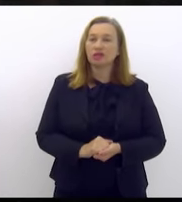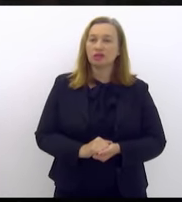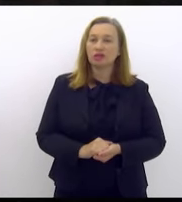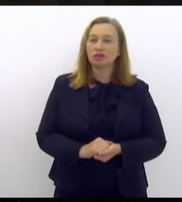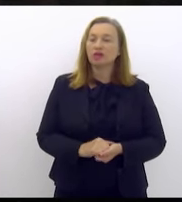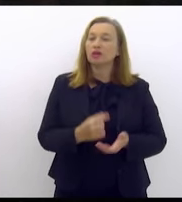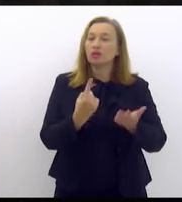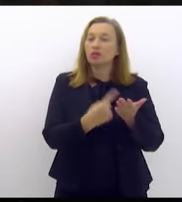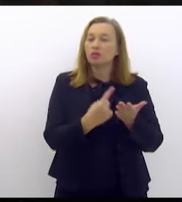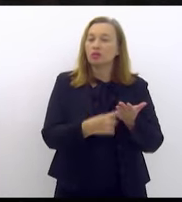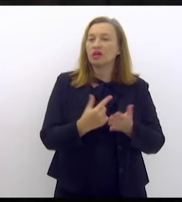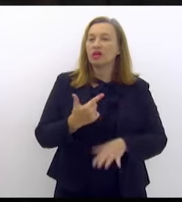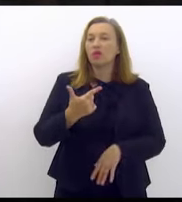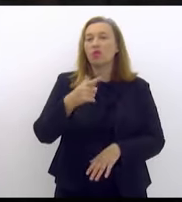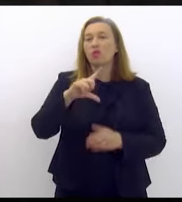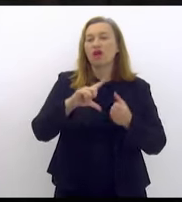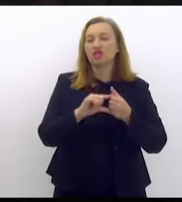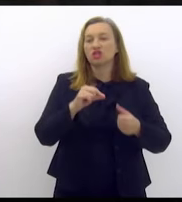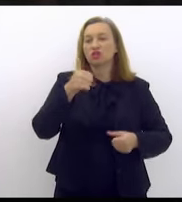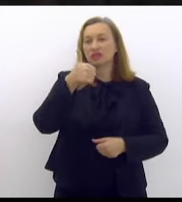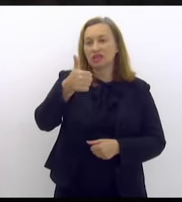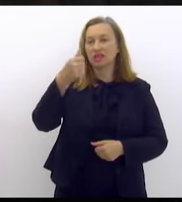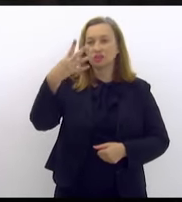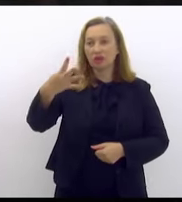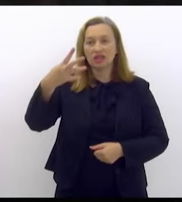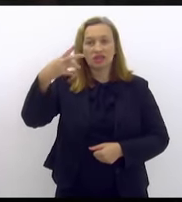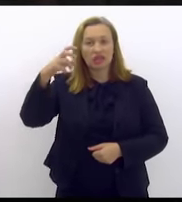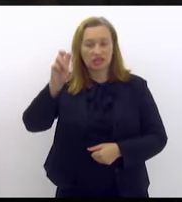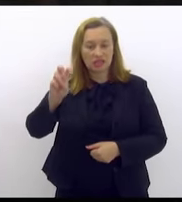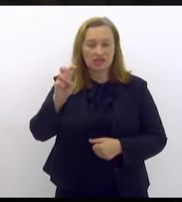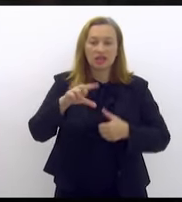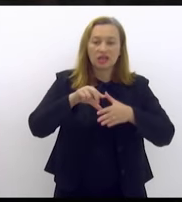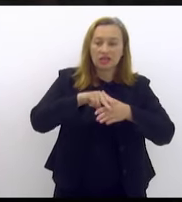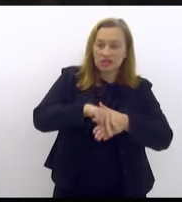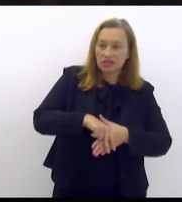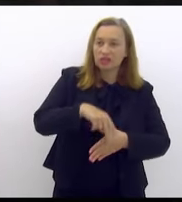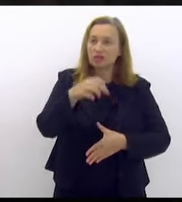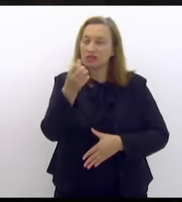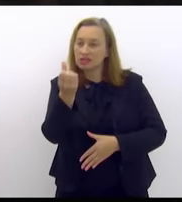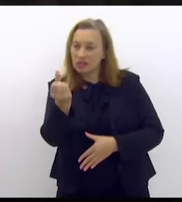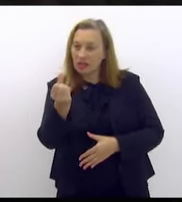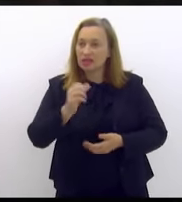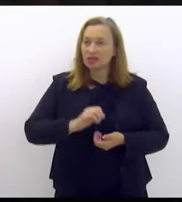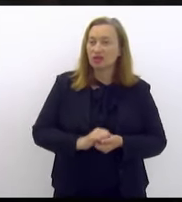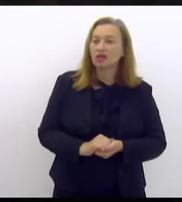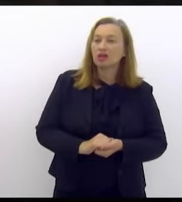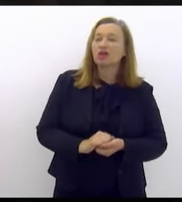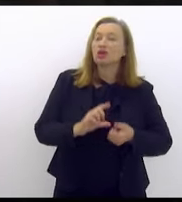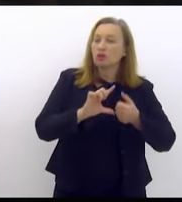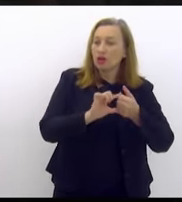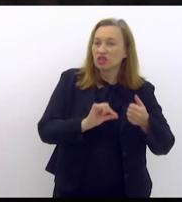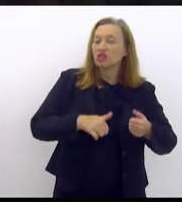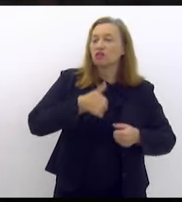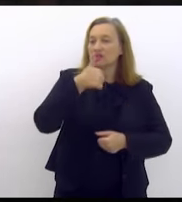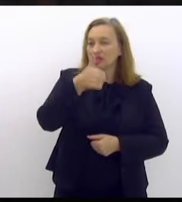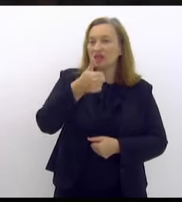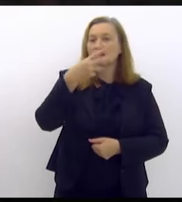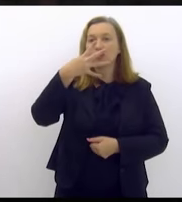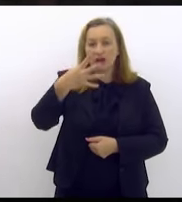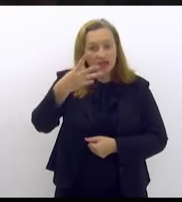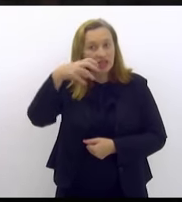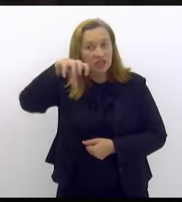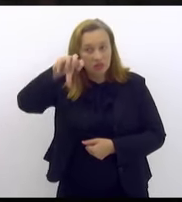combinado com o artigo 145, inciso 6, alínea A, e o artigo